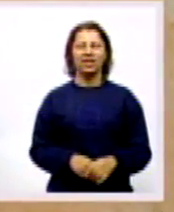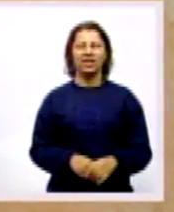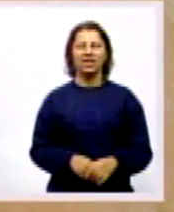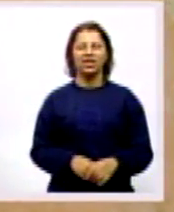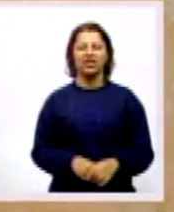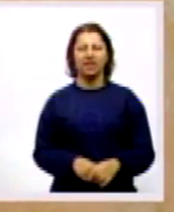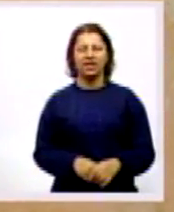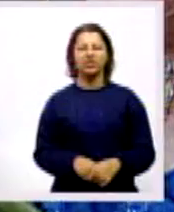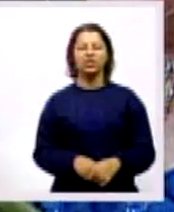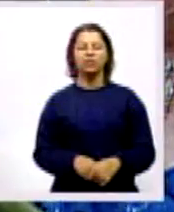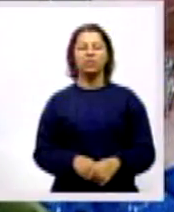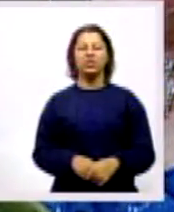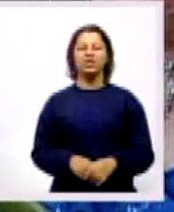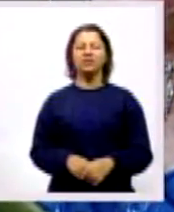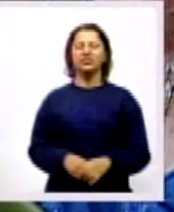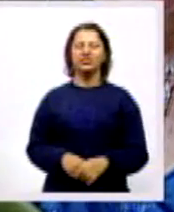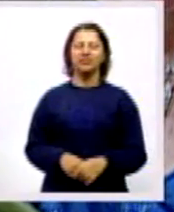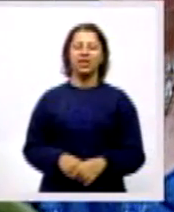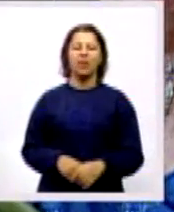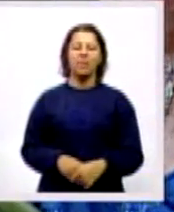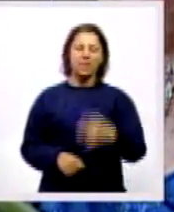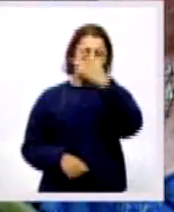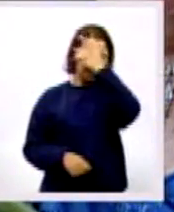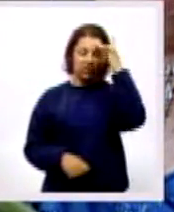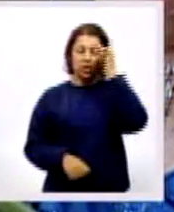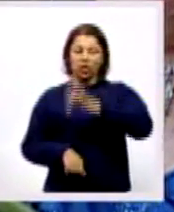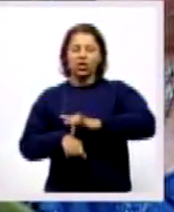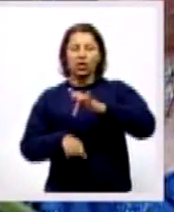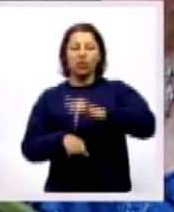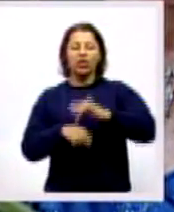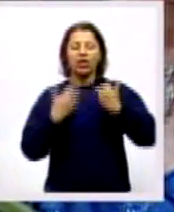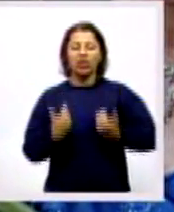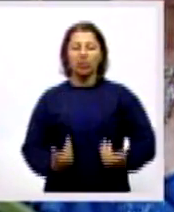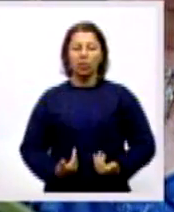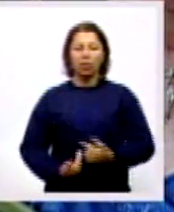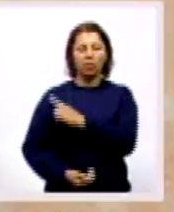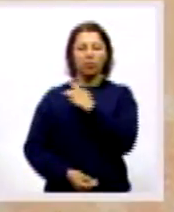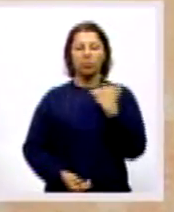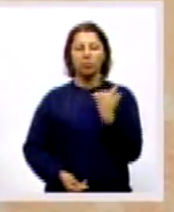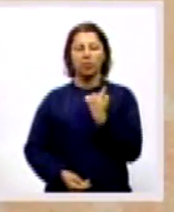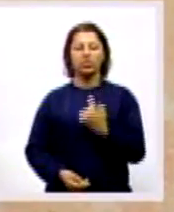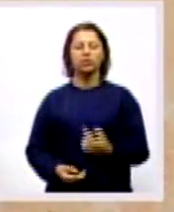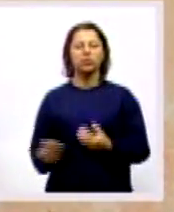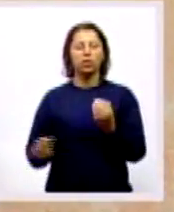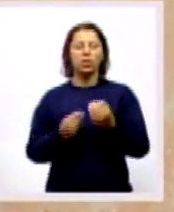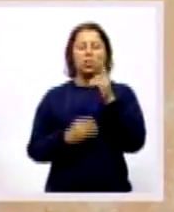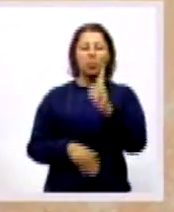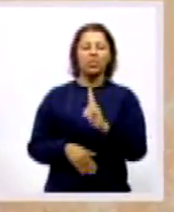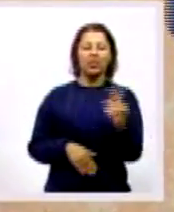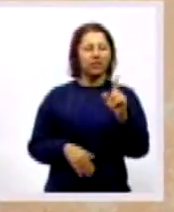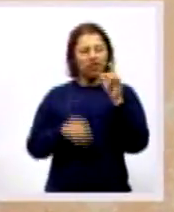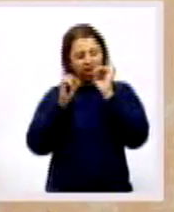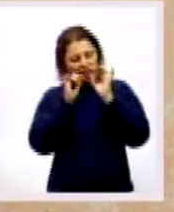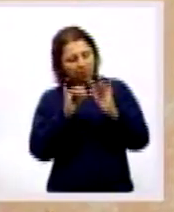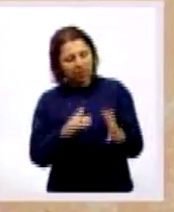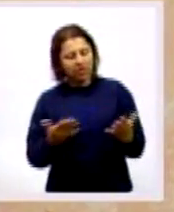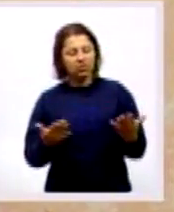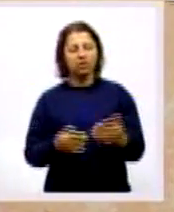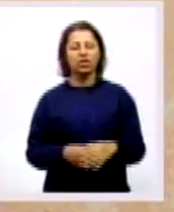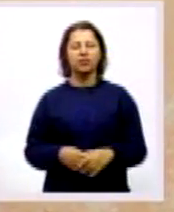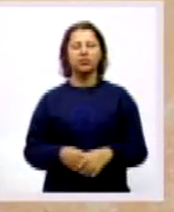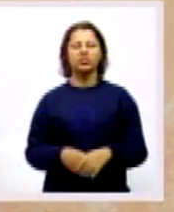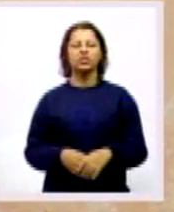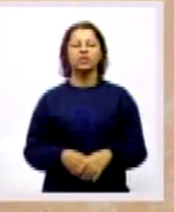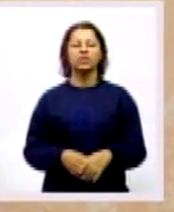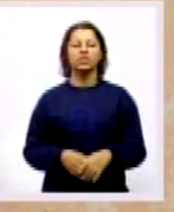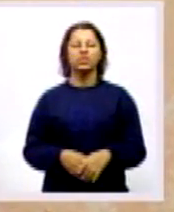Que agora eu tenho que ir, né? Não tem jeito. Como é que padre não vai no velório? Como é que padre não vai lá fazer a benção do caixão? Despedir de